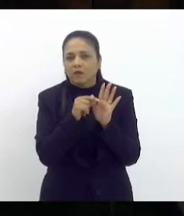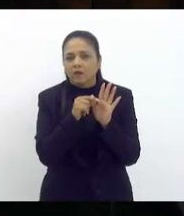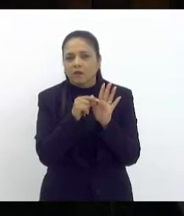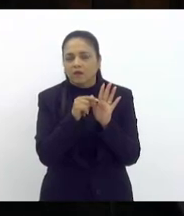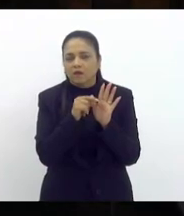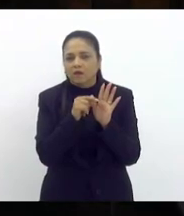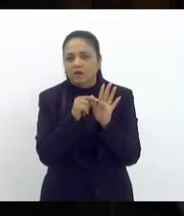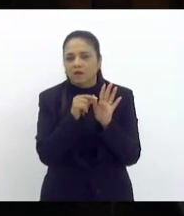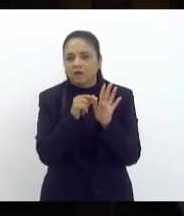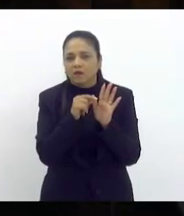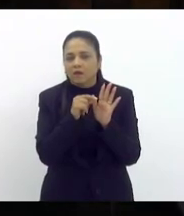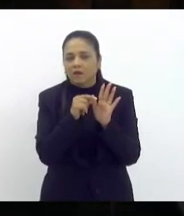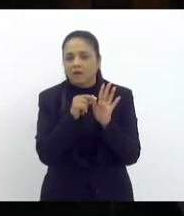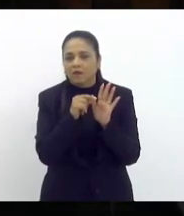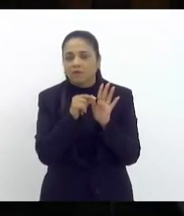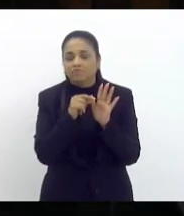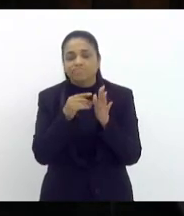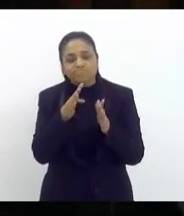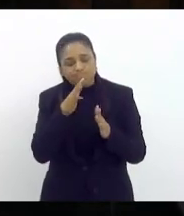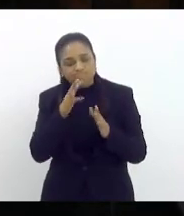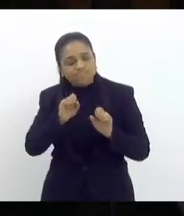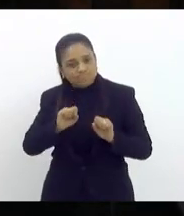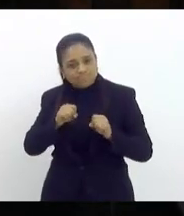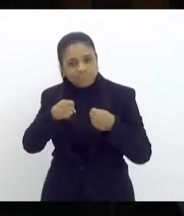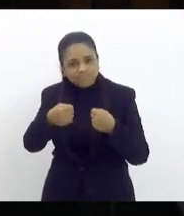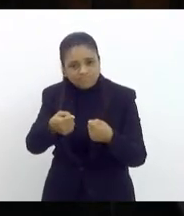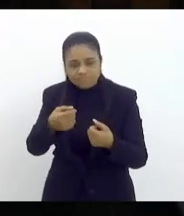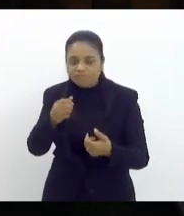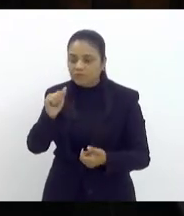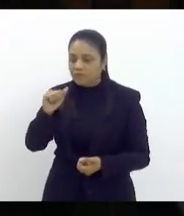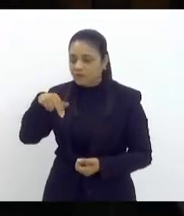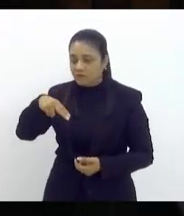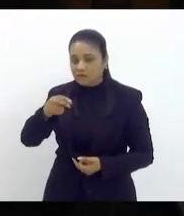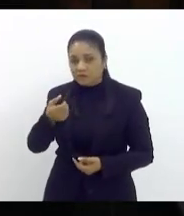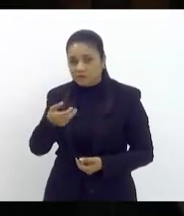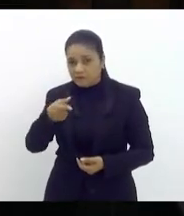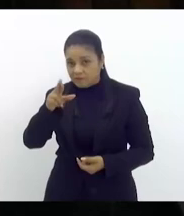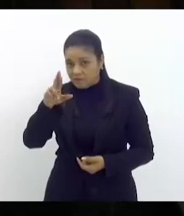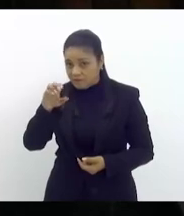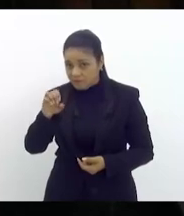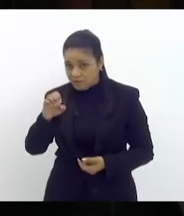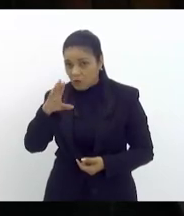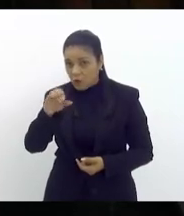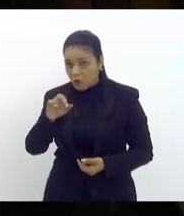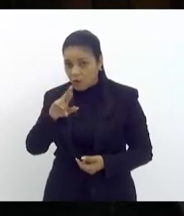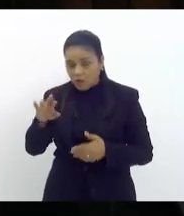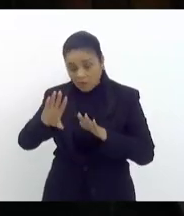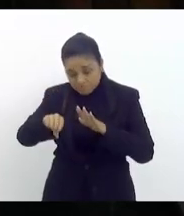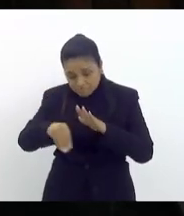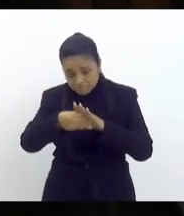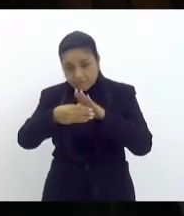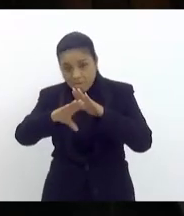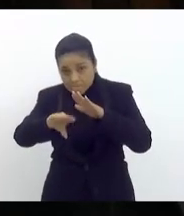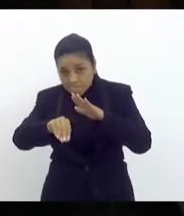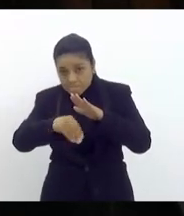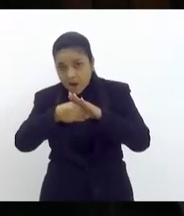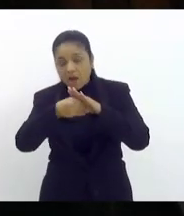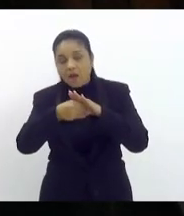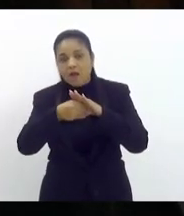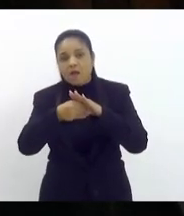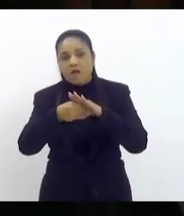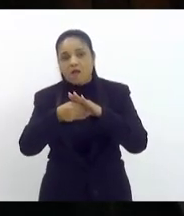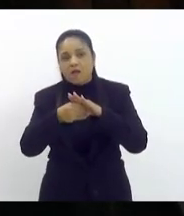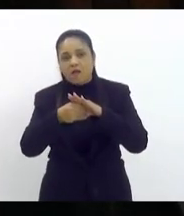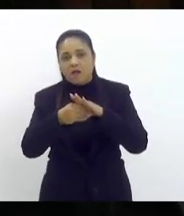e aí quero reconhecer o esforço aqui do deputado André Correia de tentar incorporar algumas emendas nossas mas vieram todas